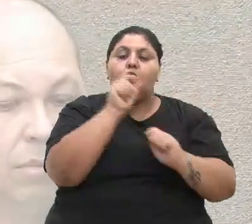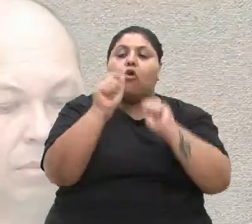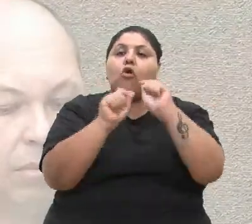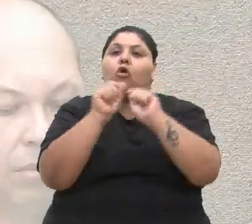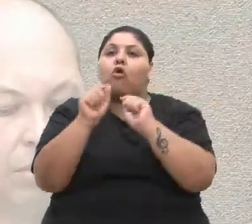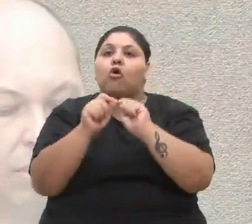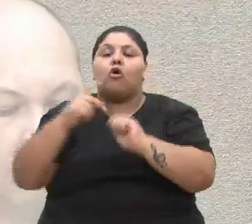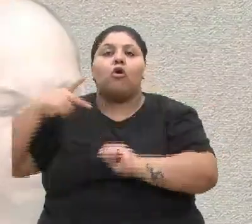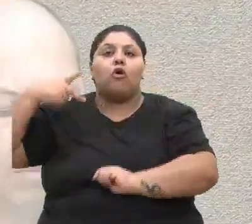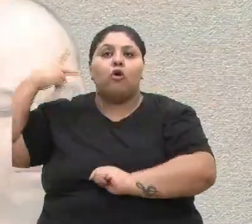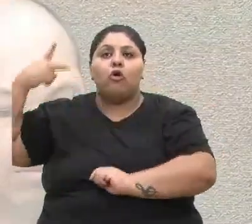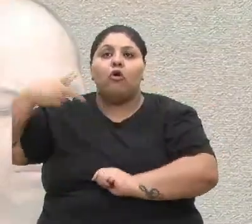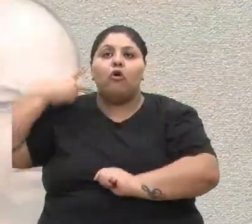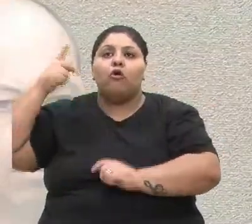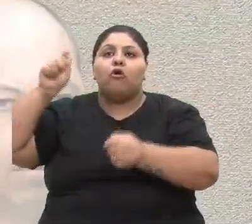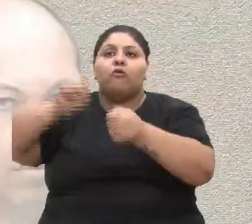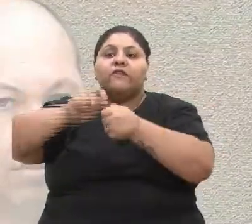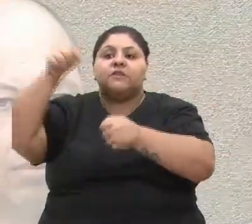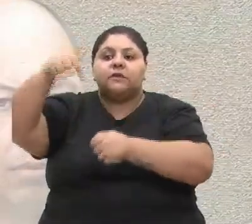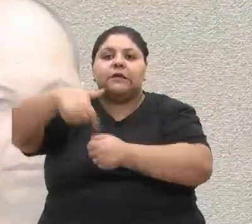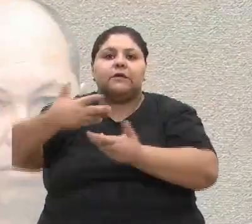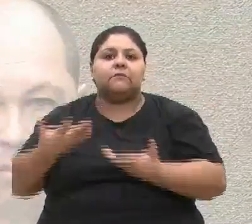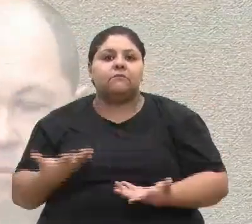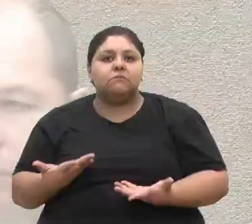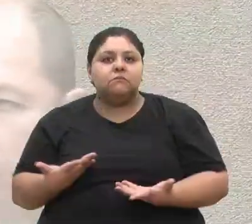os vereadores estão fazendo aqui?